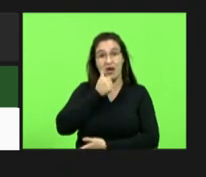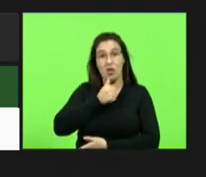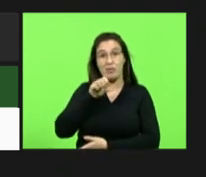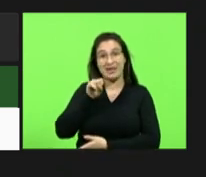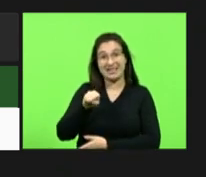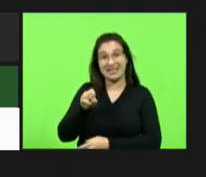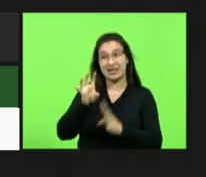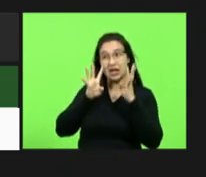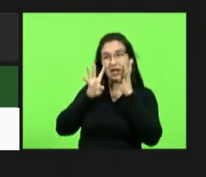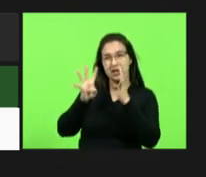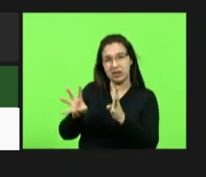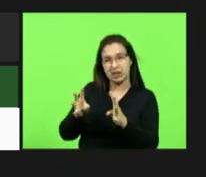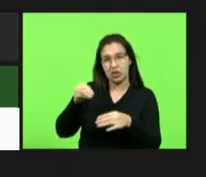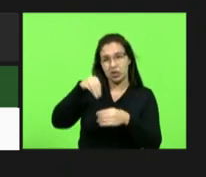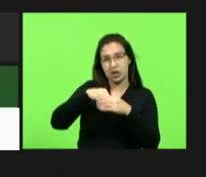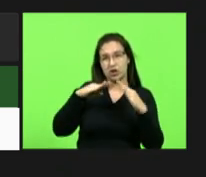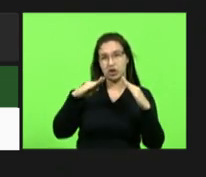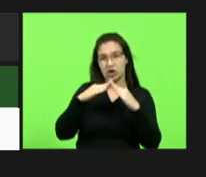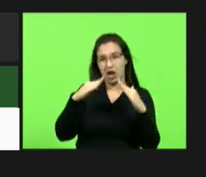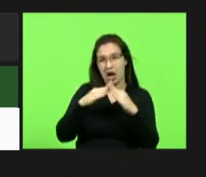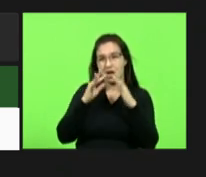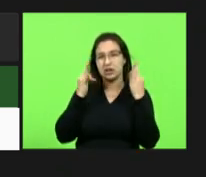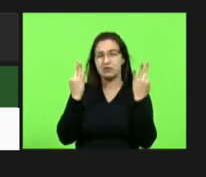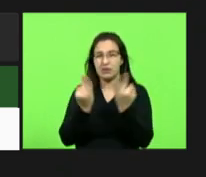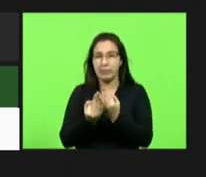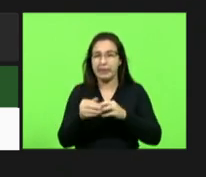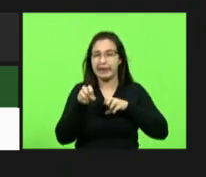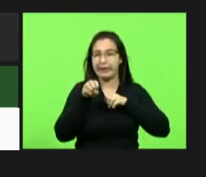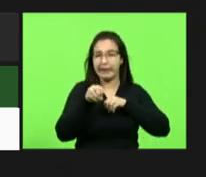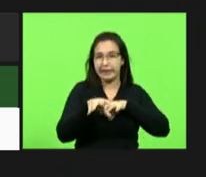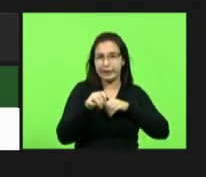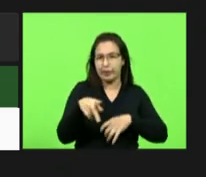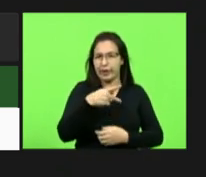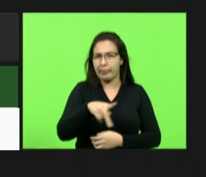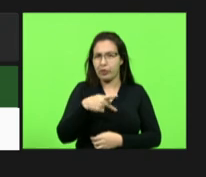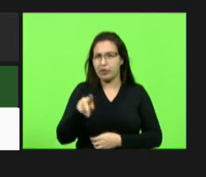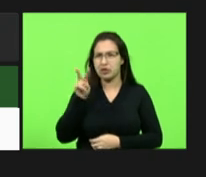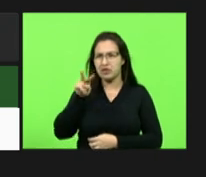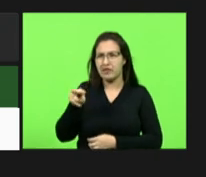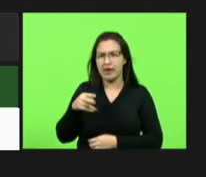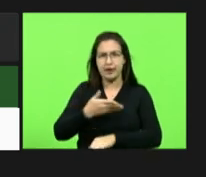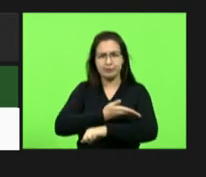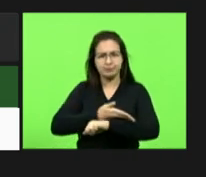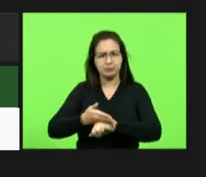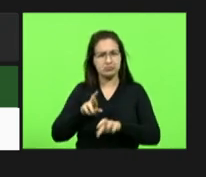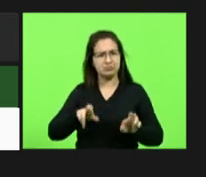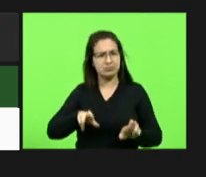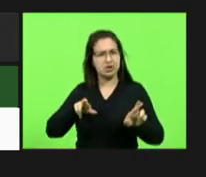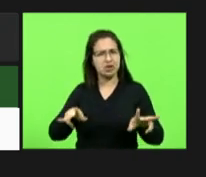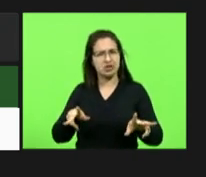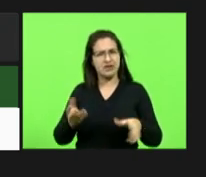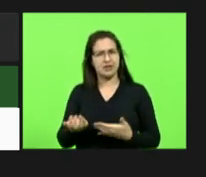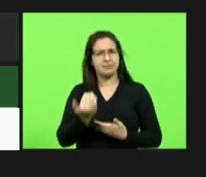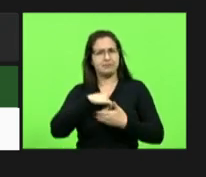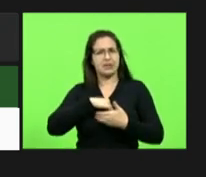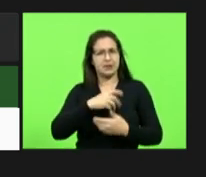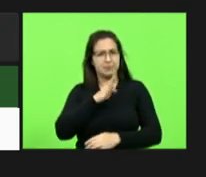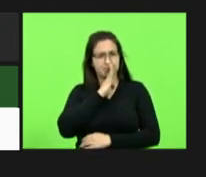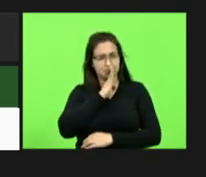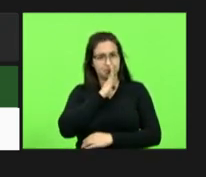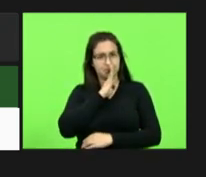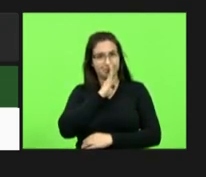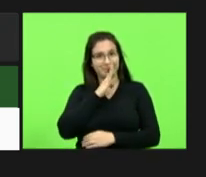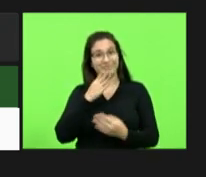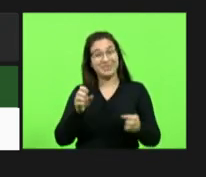escola, na família ou no trabalho pelo seu comportamento diferente, principalmente introspectivo. Um caso de